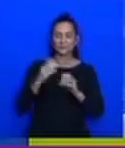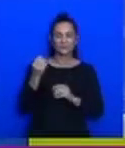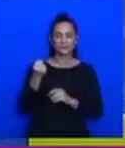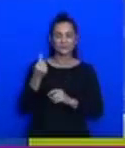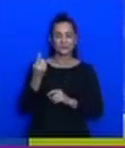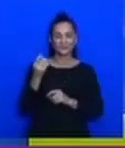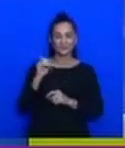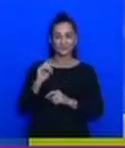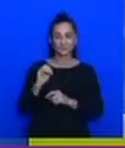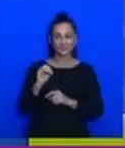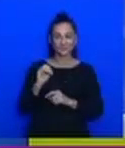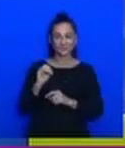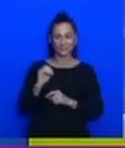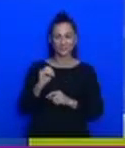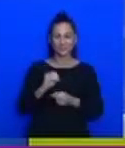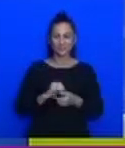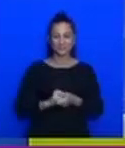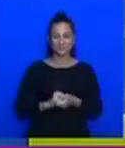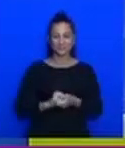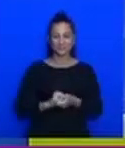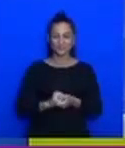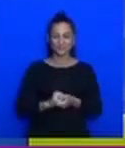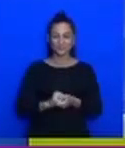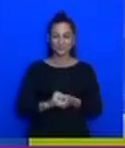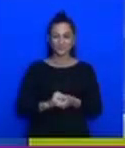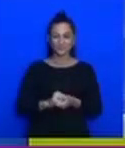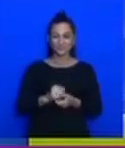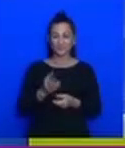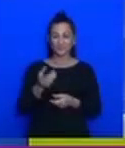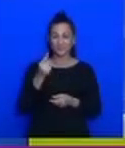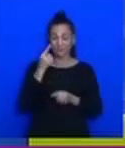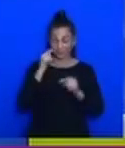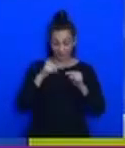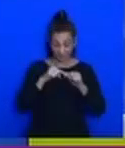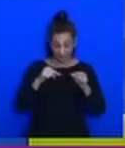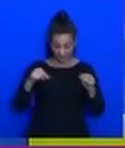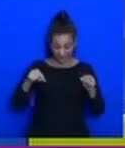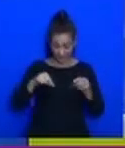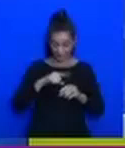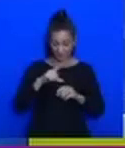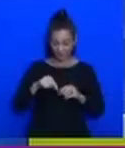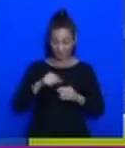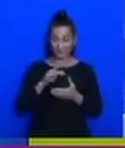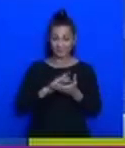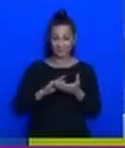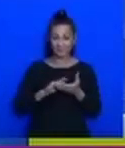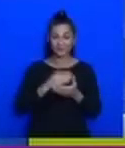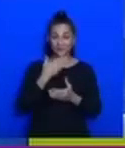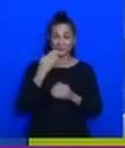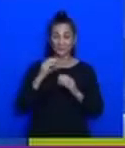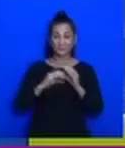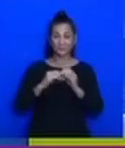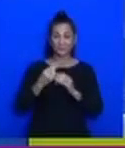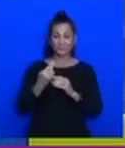Branca número 10. Aí, portanto, os números sorteados da Loto Fácil